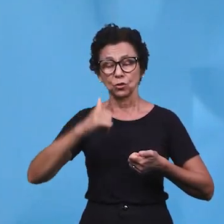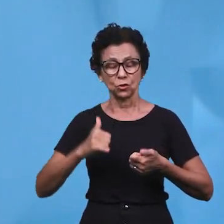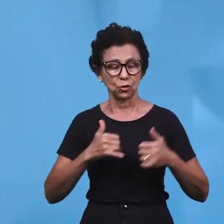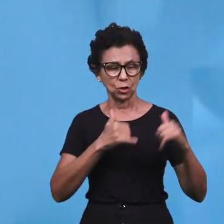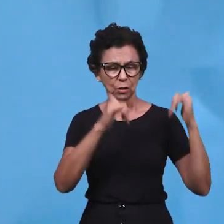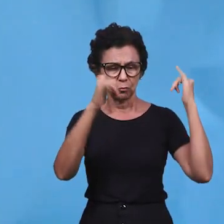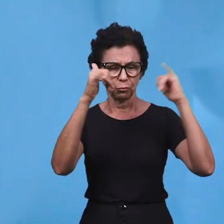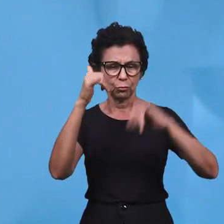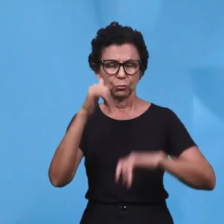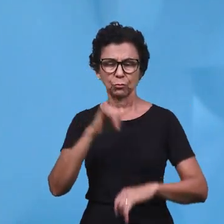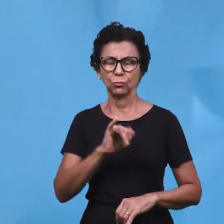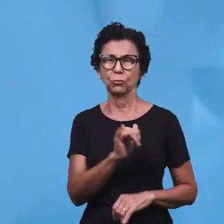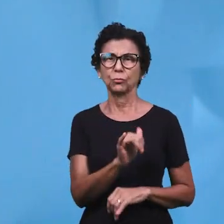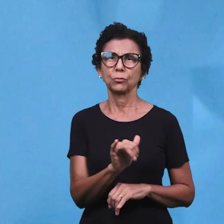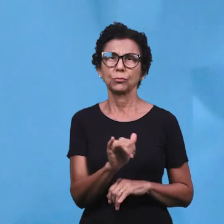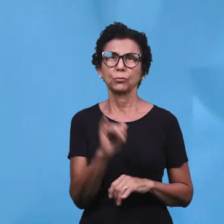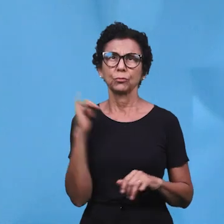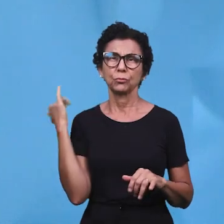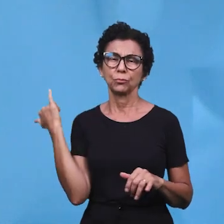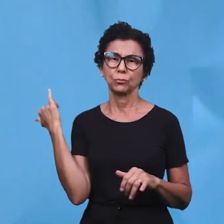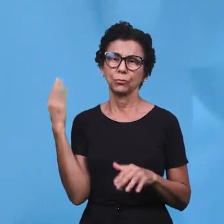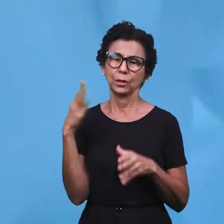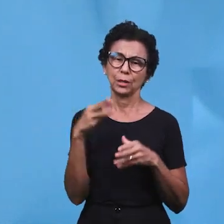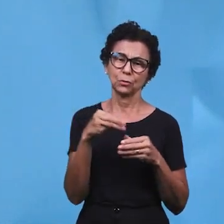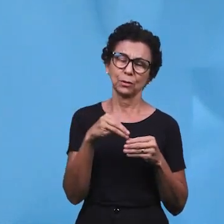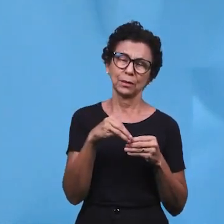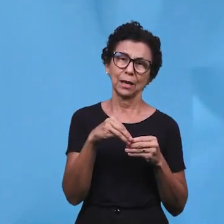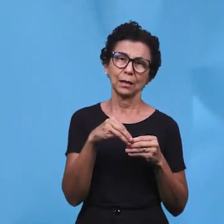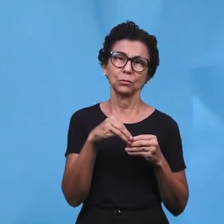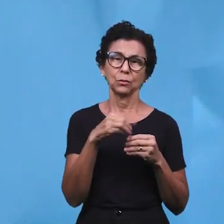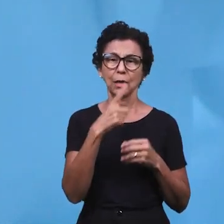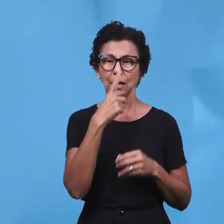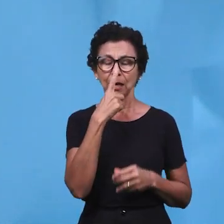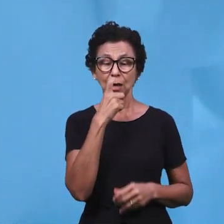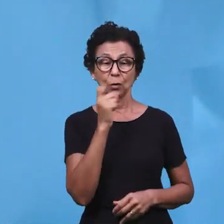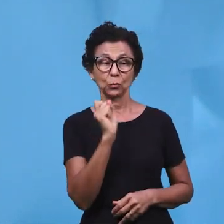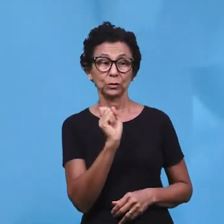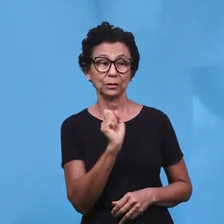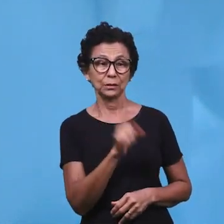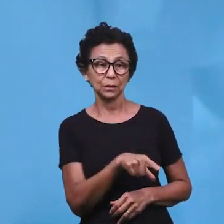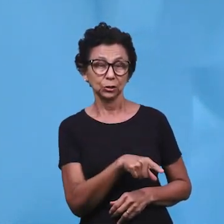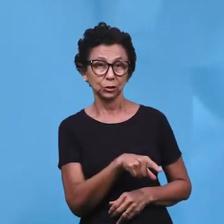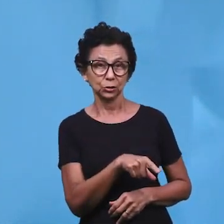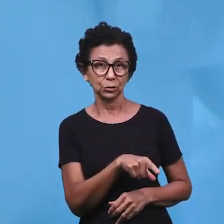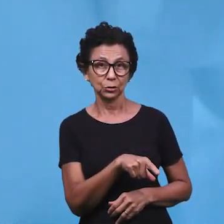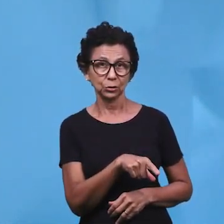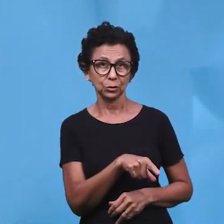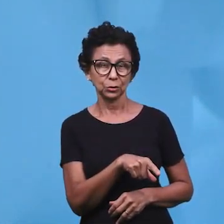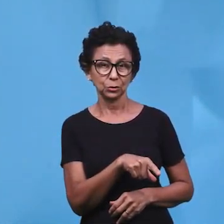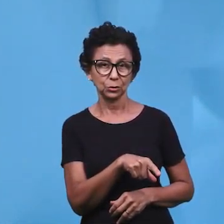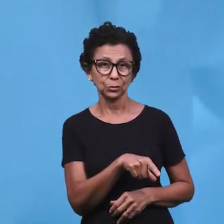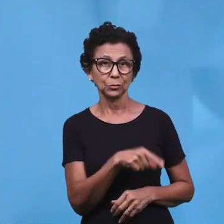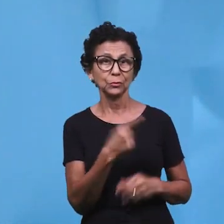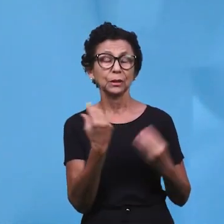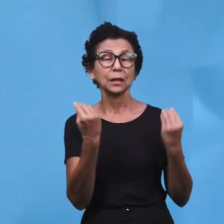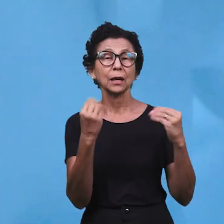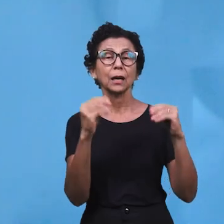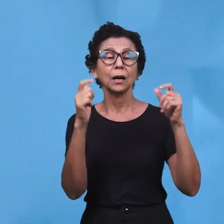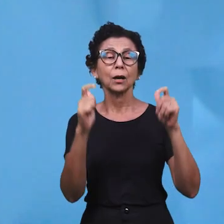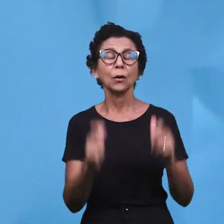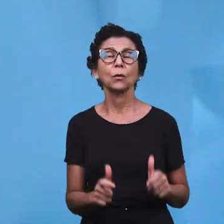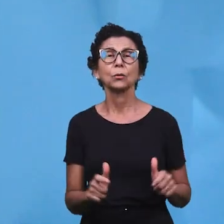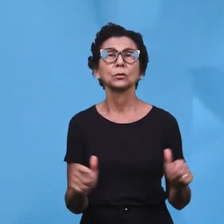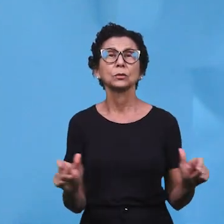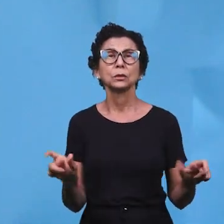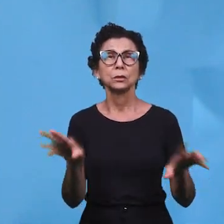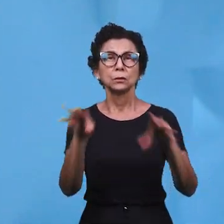gerar também um lixo para ser depurado. Esse lixo, ele é Sim. depositado no nosso